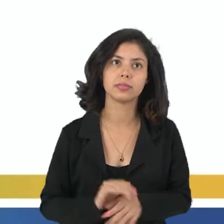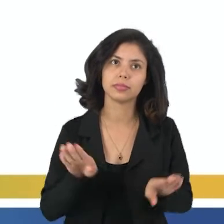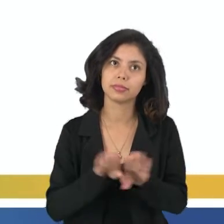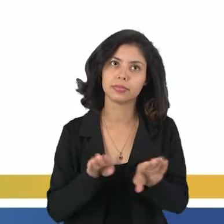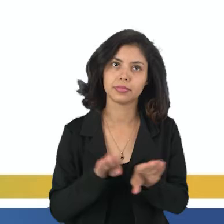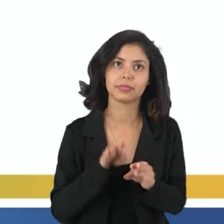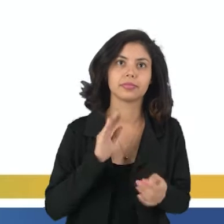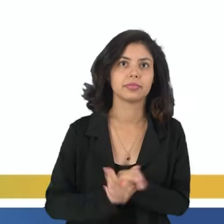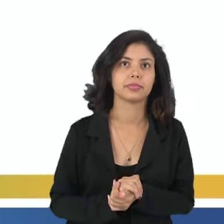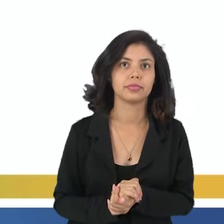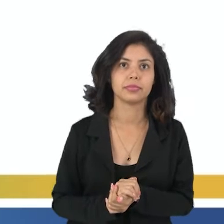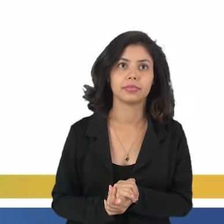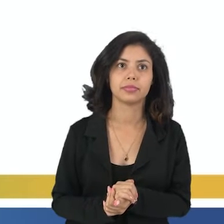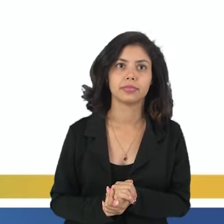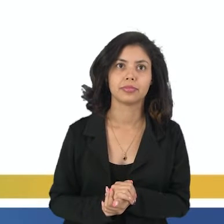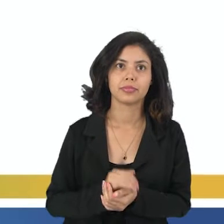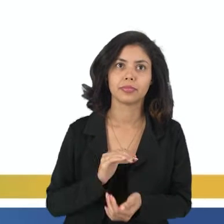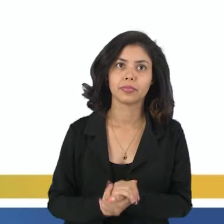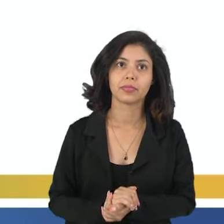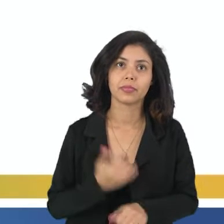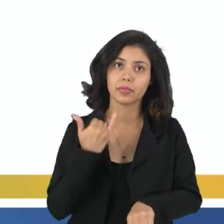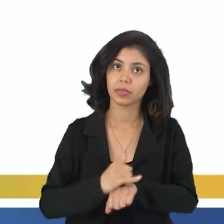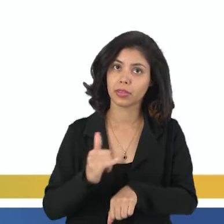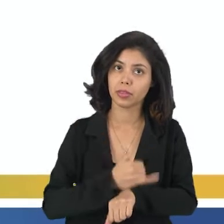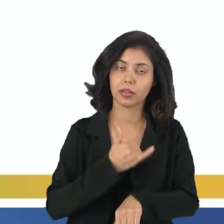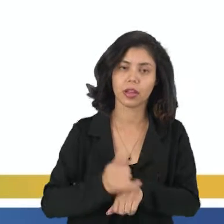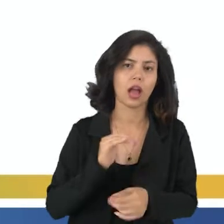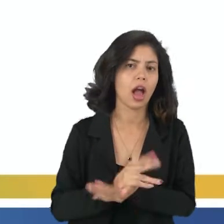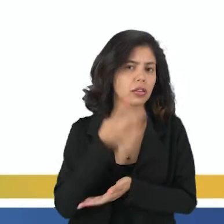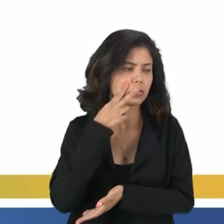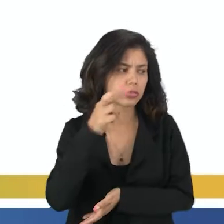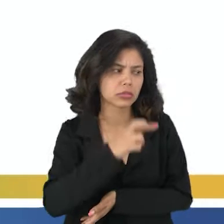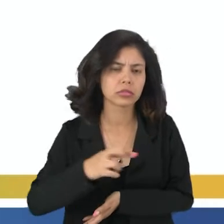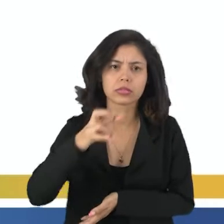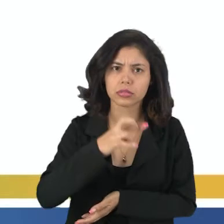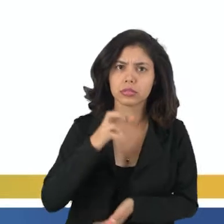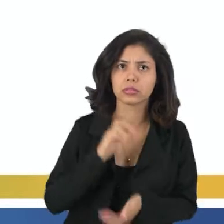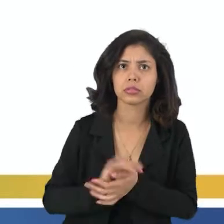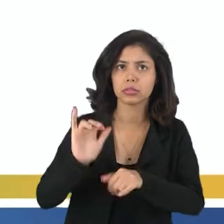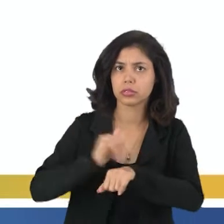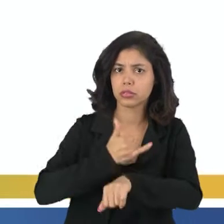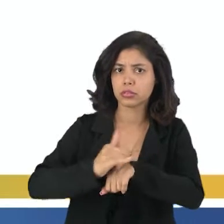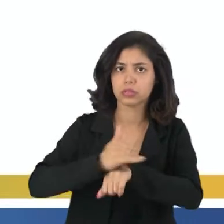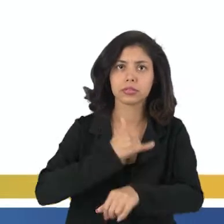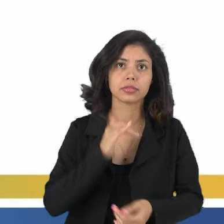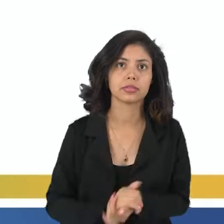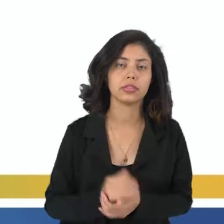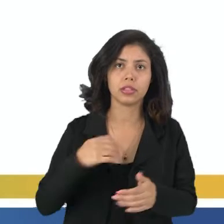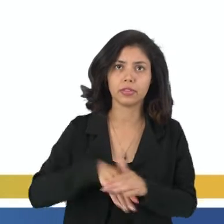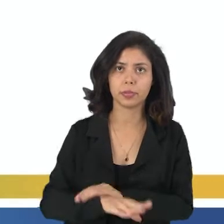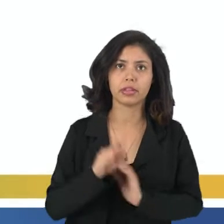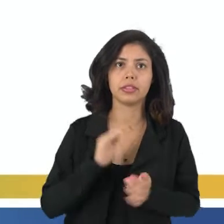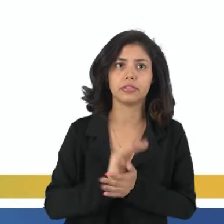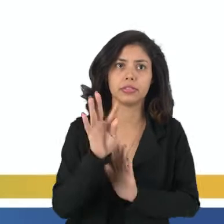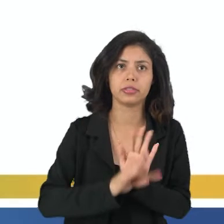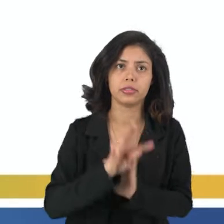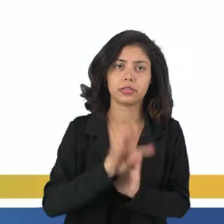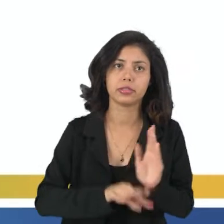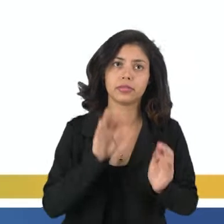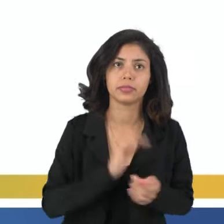literários ouço da estratégias para analisar terços ou seja uso de estratégias os textos